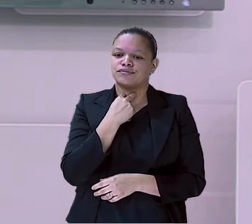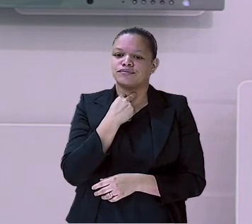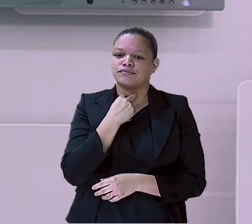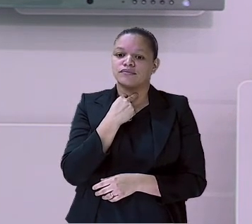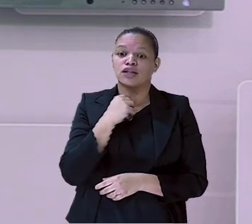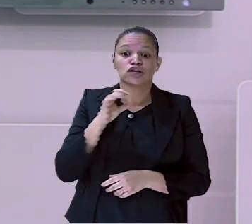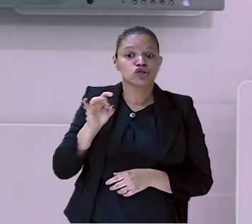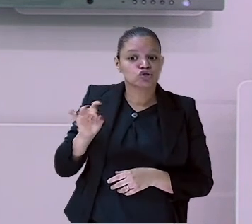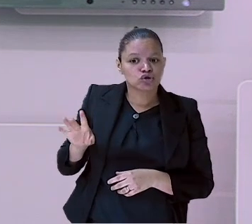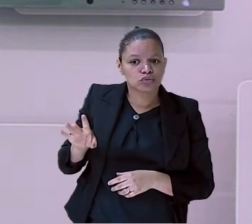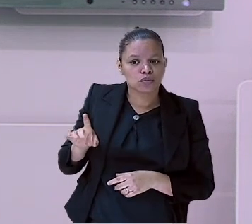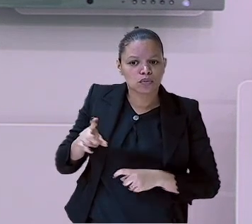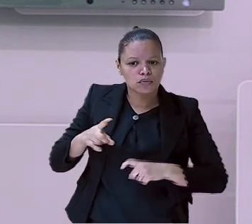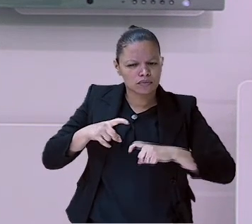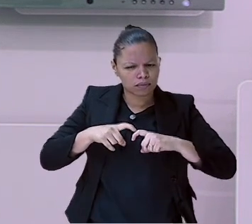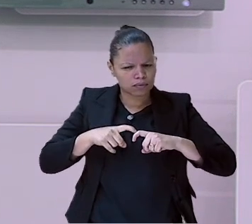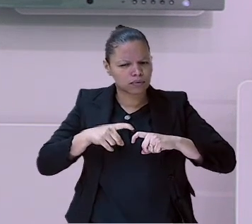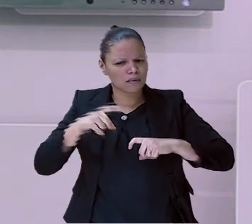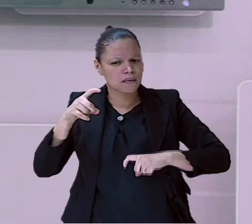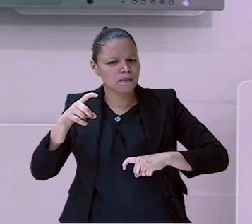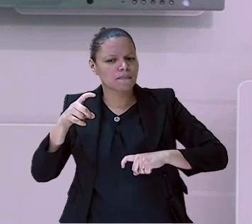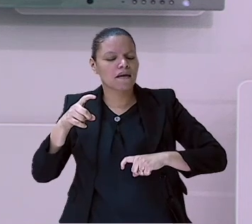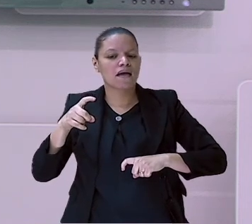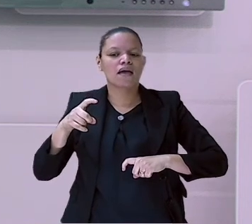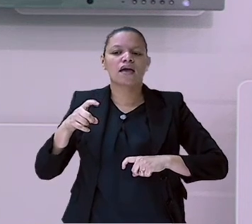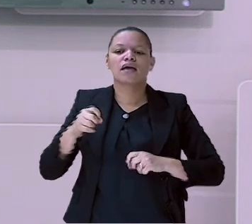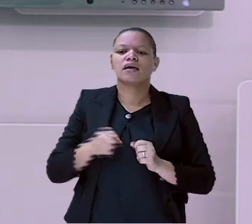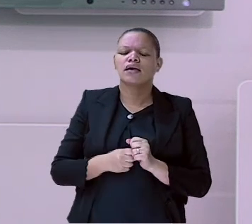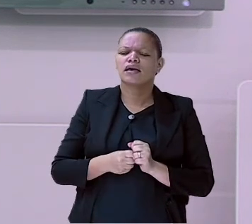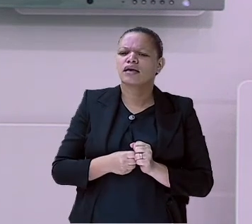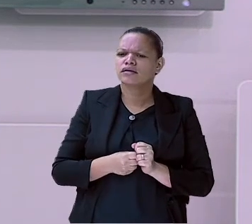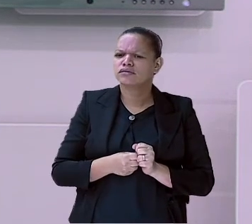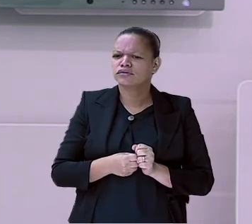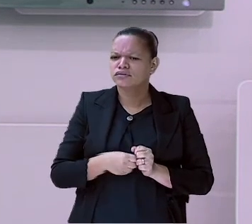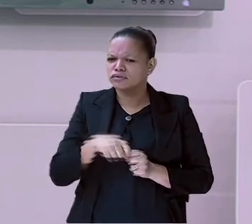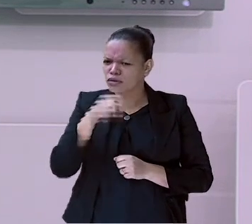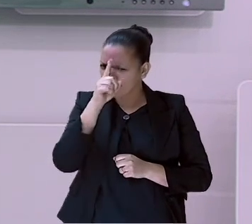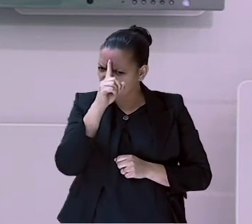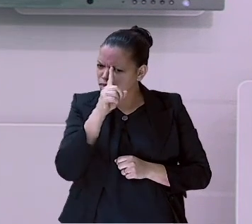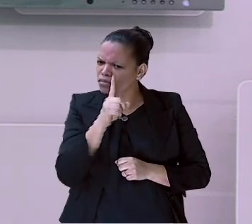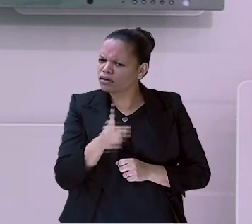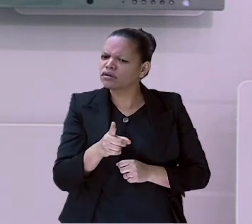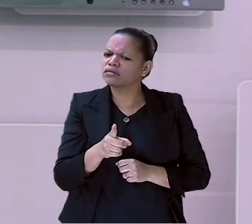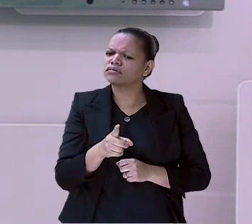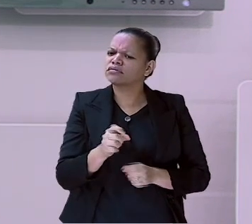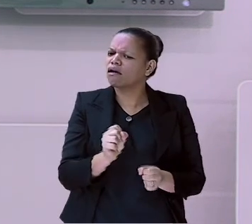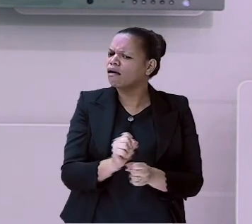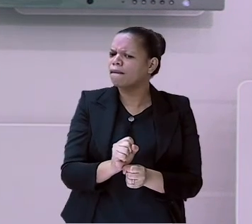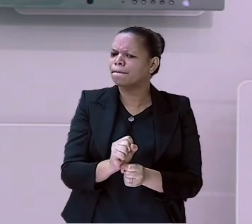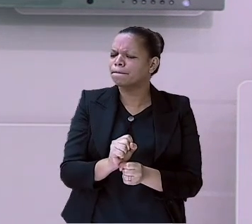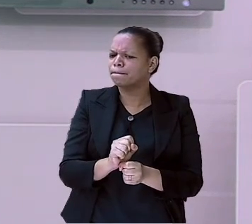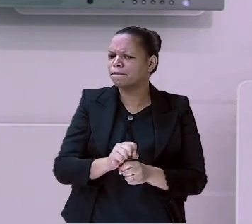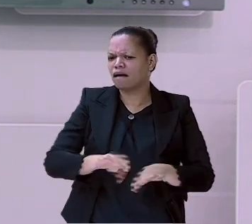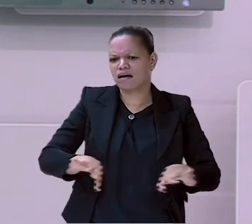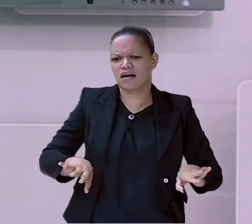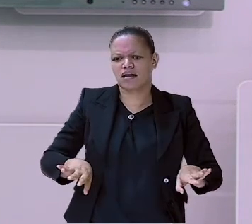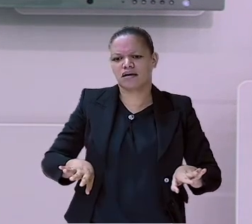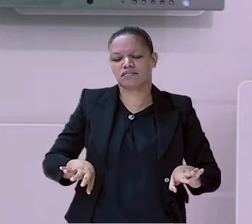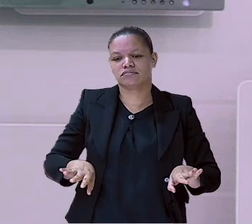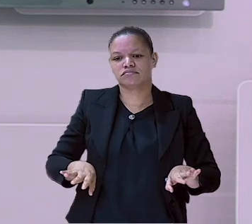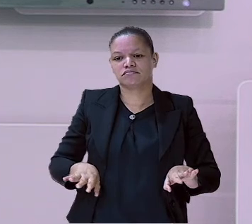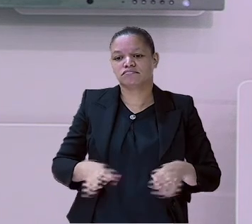te observar e aí quando você for consultar, você fale com o médico, doutor, eu estou sentindo que eu estou bem e tal, eu posso